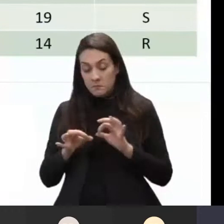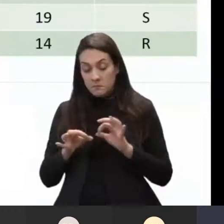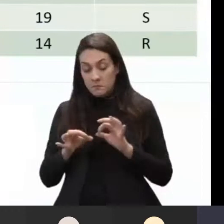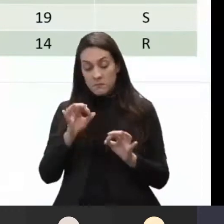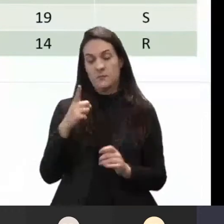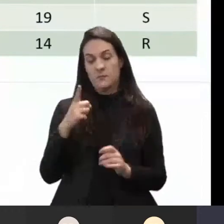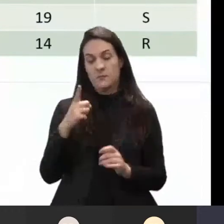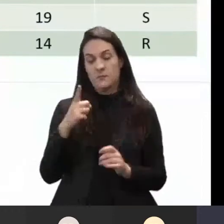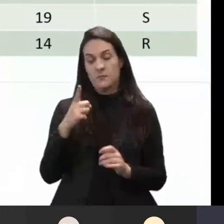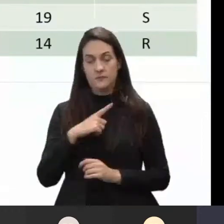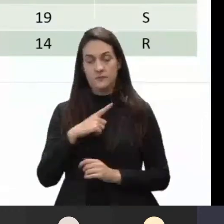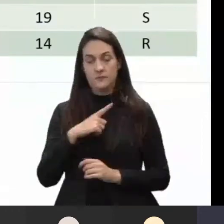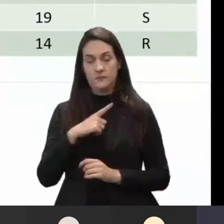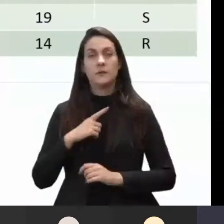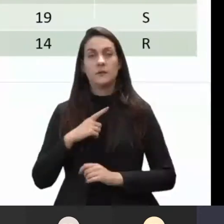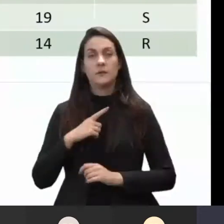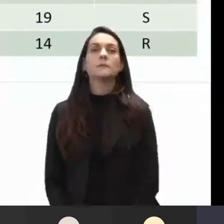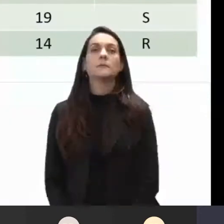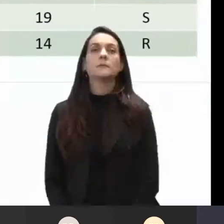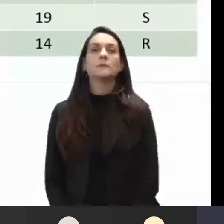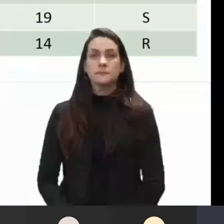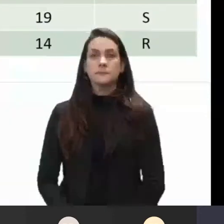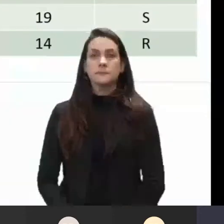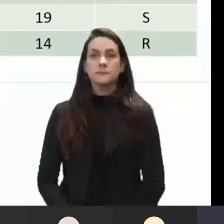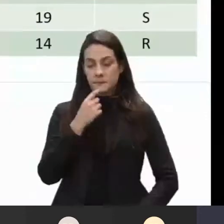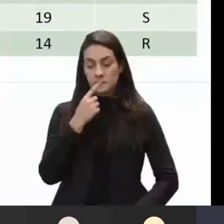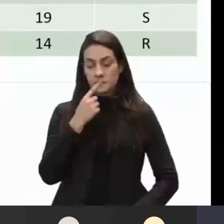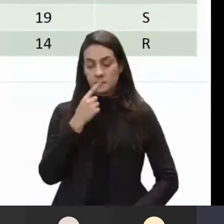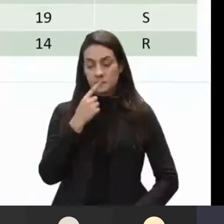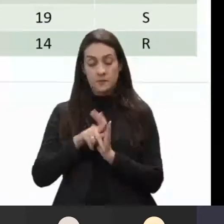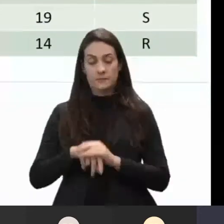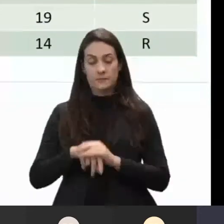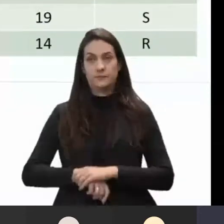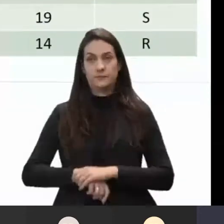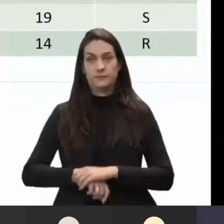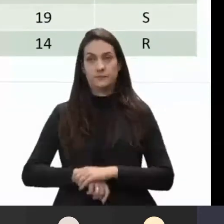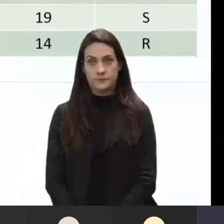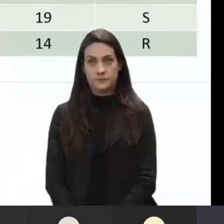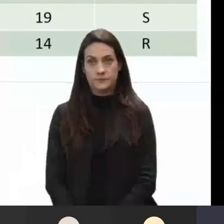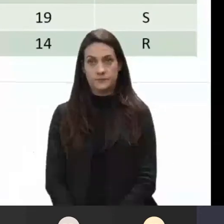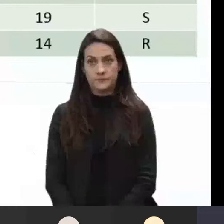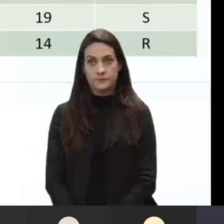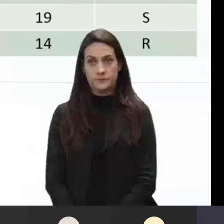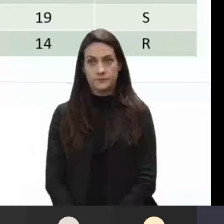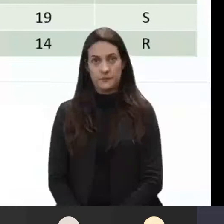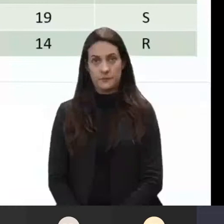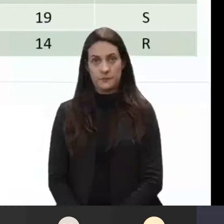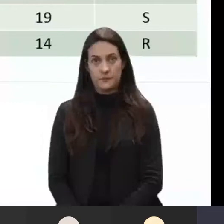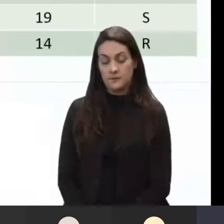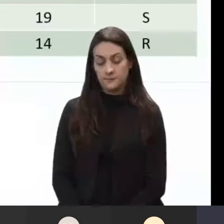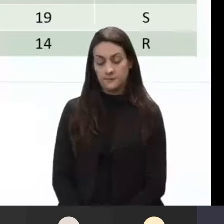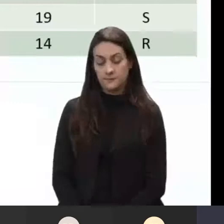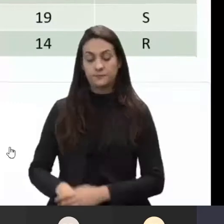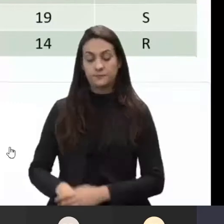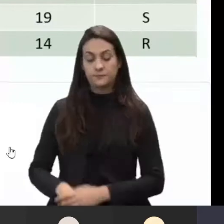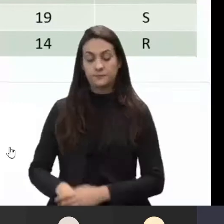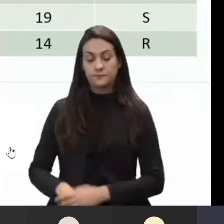disco do antibiótico. Então, quando ele difundiu, ele não inibiu o crescimento